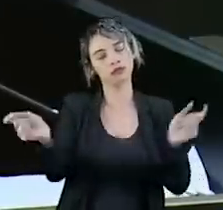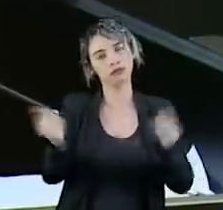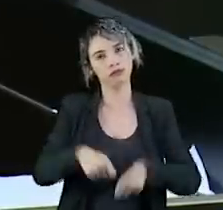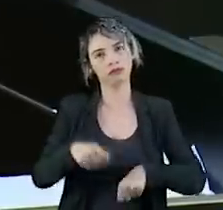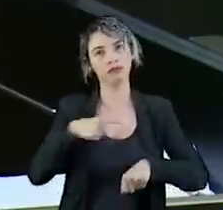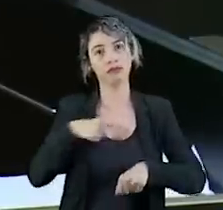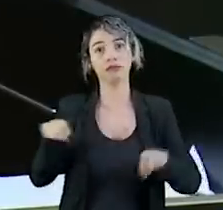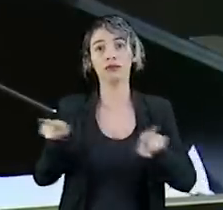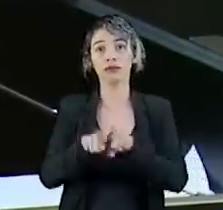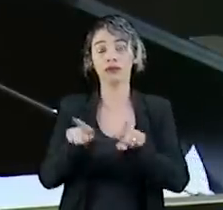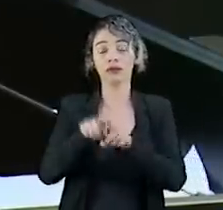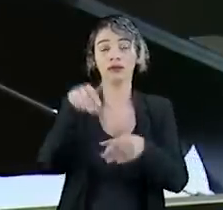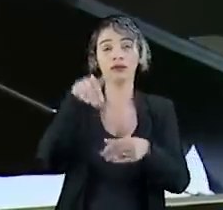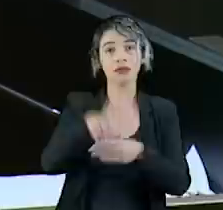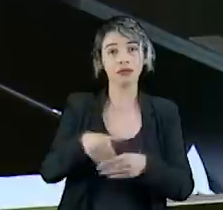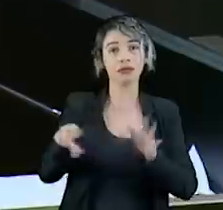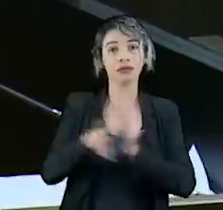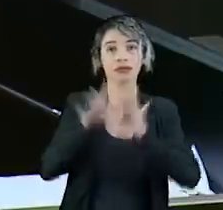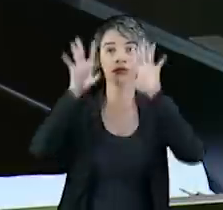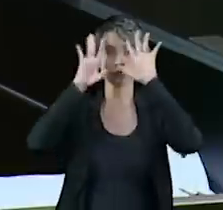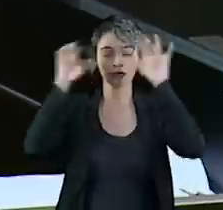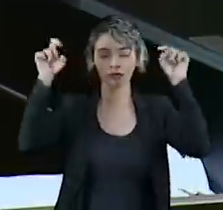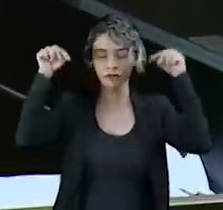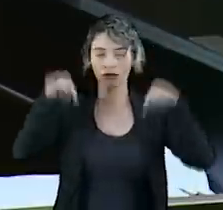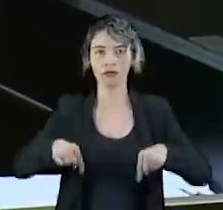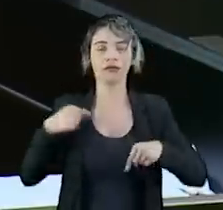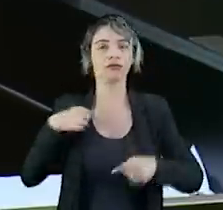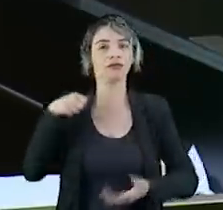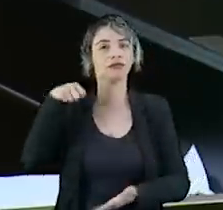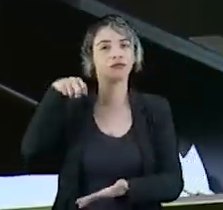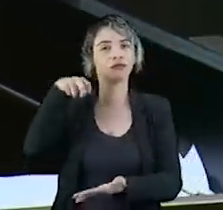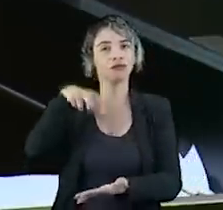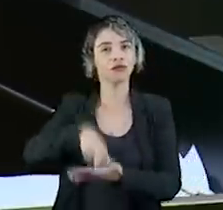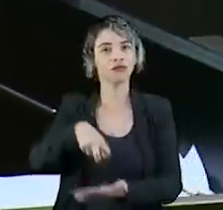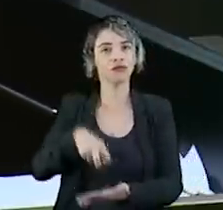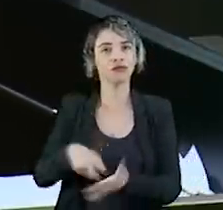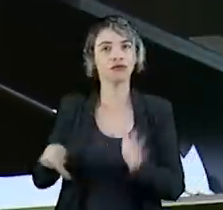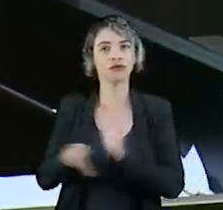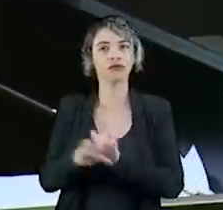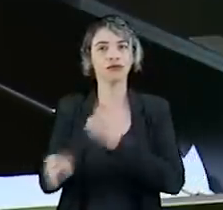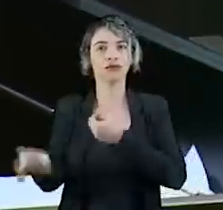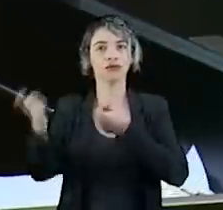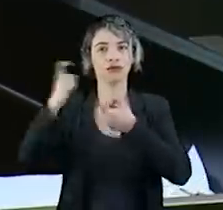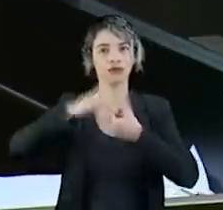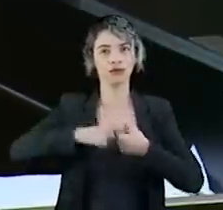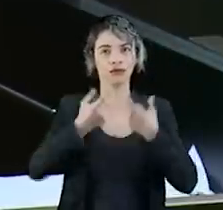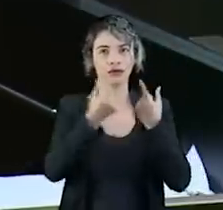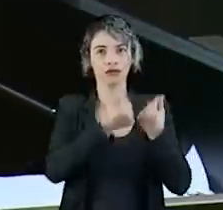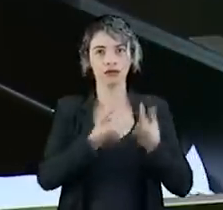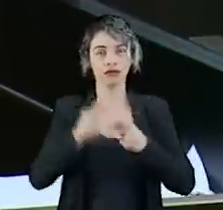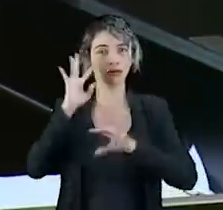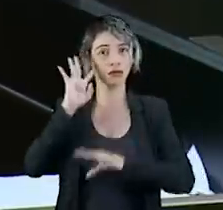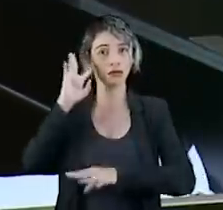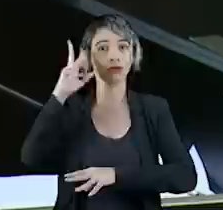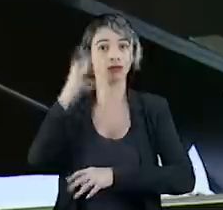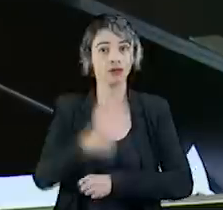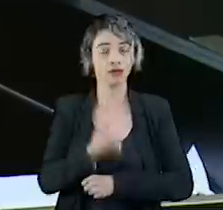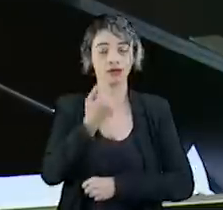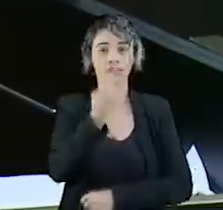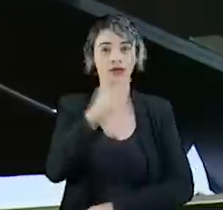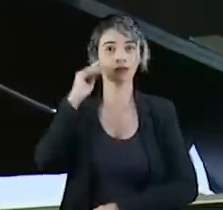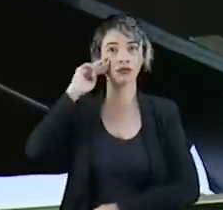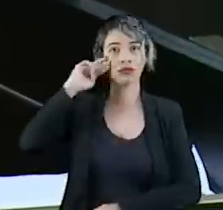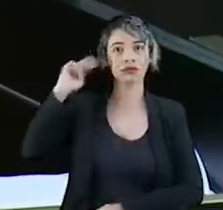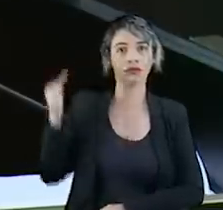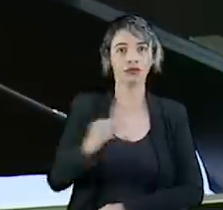e volto também para que este tribunal Os Condenados solidariamente ao ressarcimento ao erário Oi Total histórico de